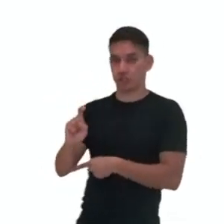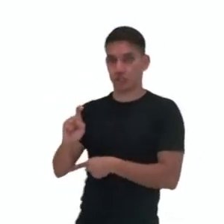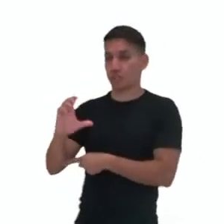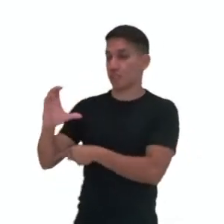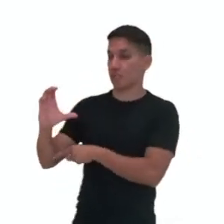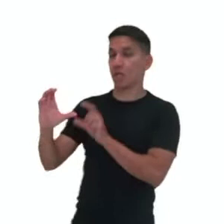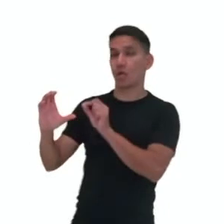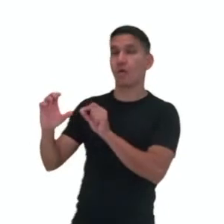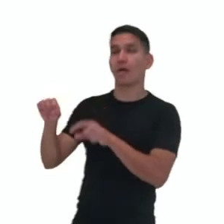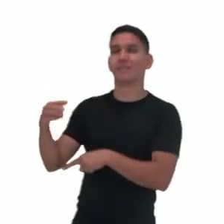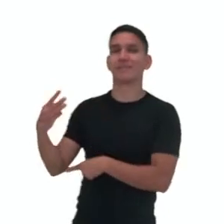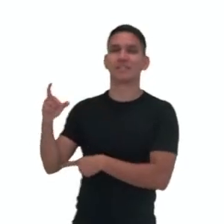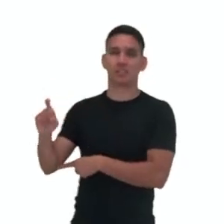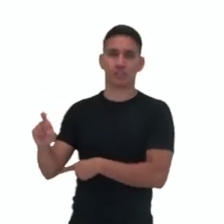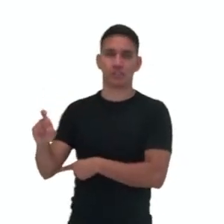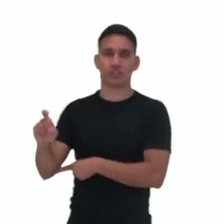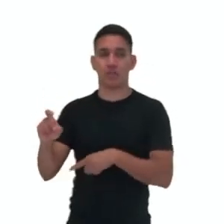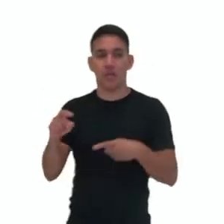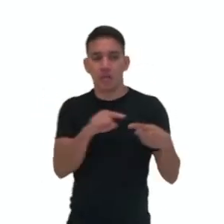C corresponde a 3x.